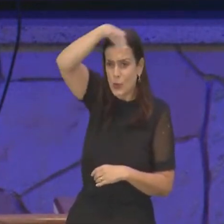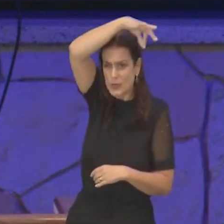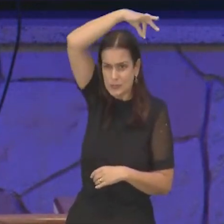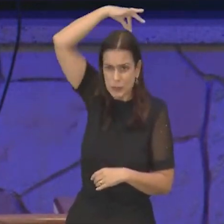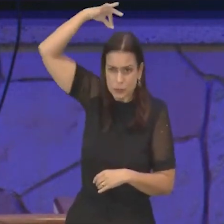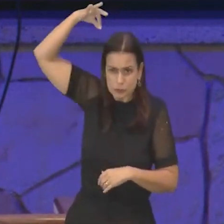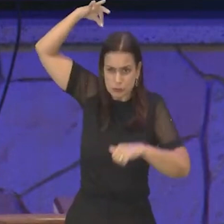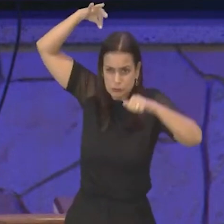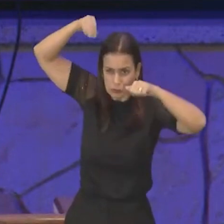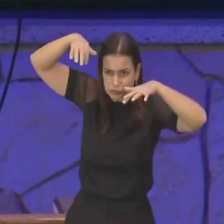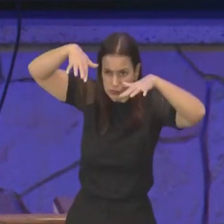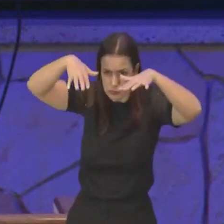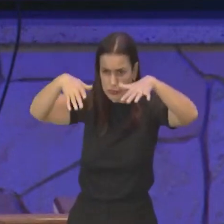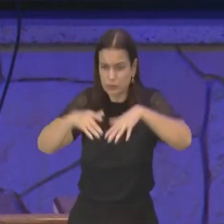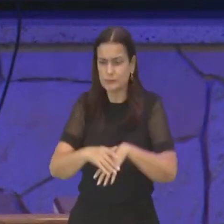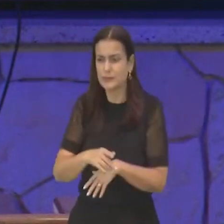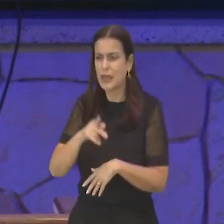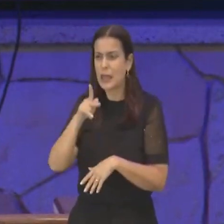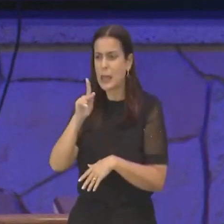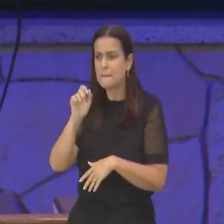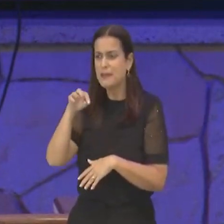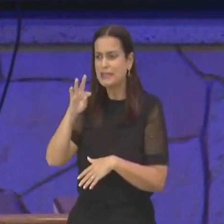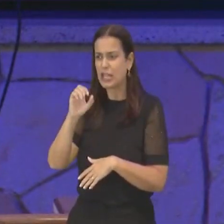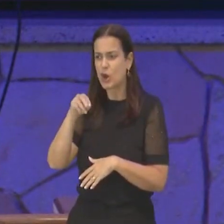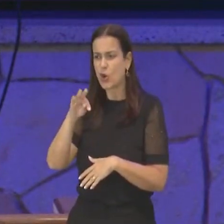Santo ali em Pentecostes,